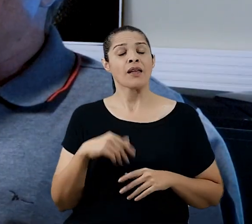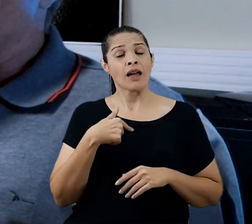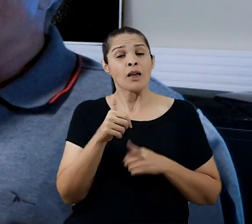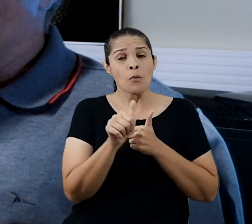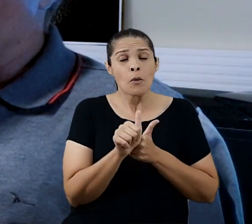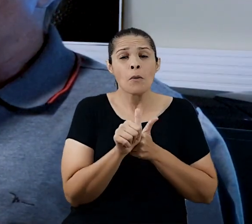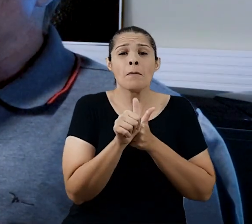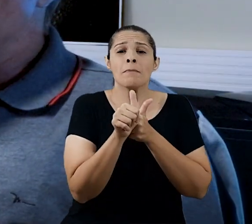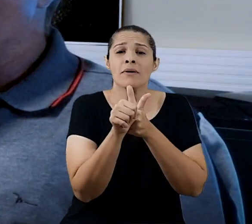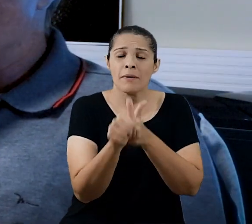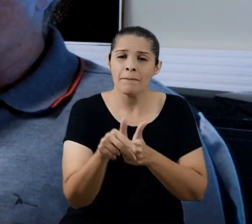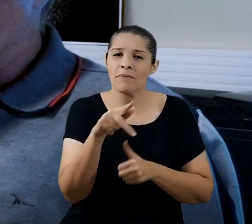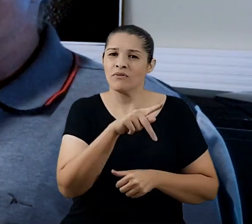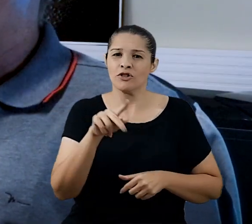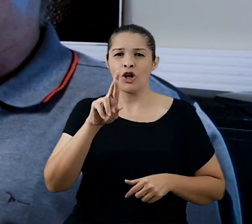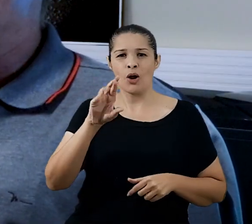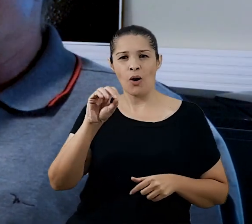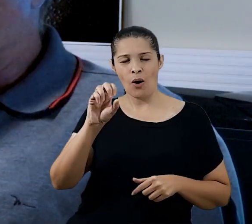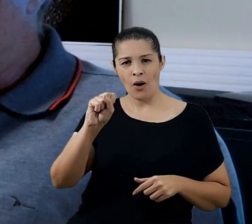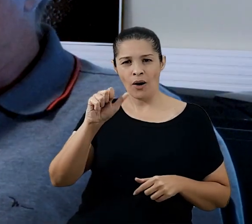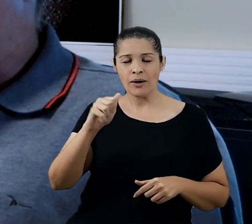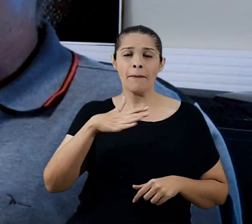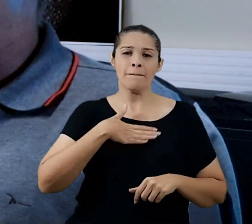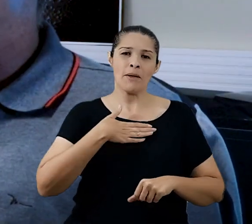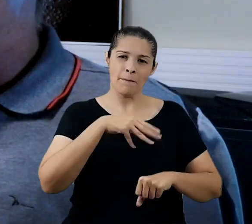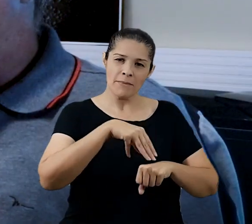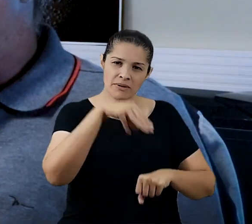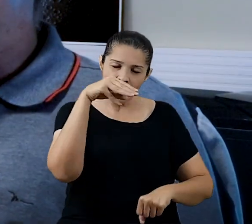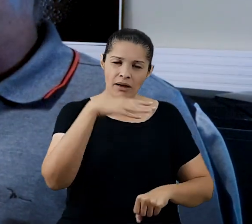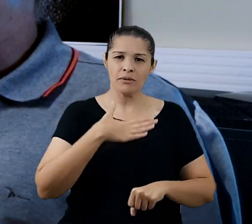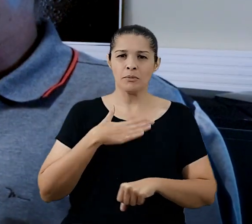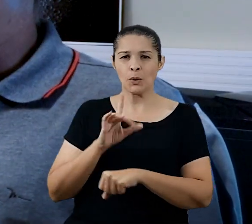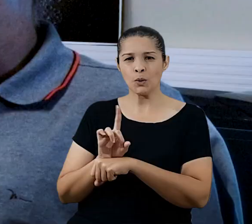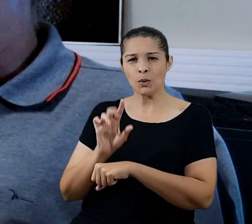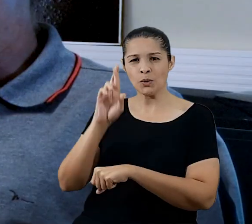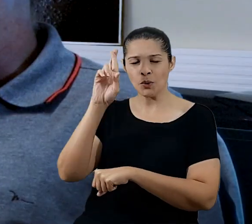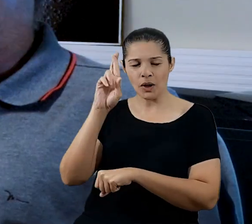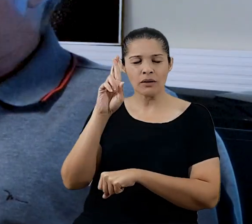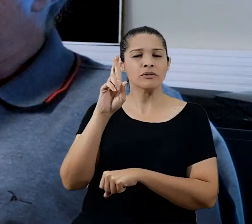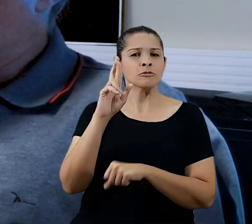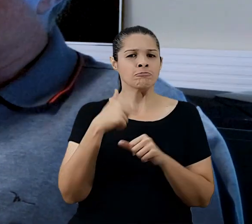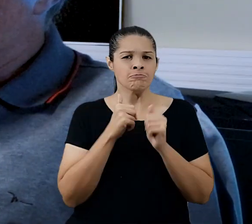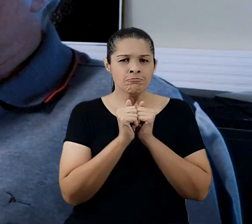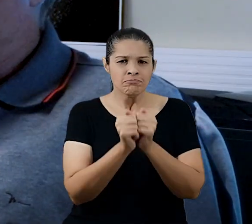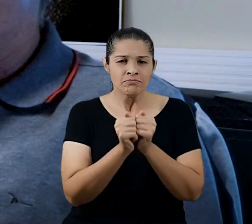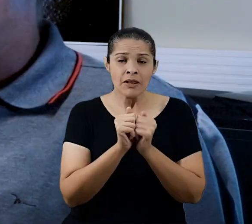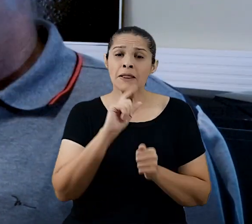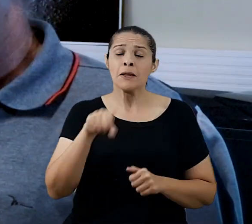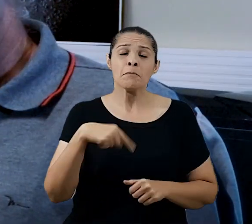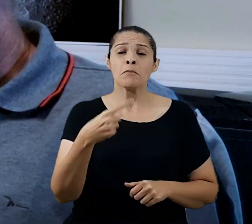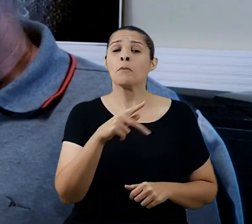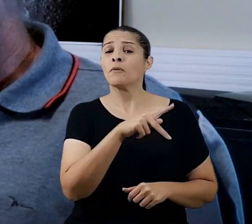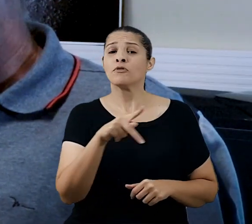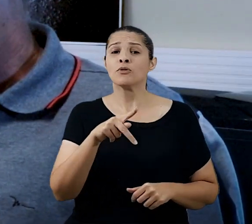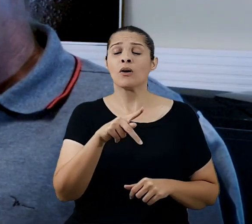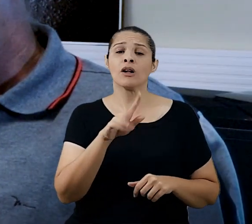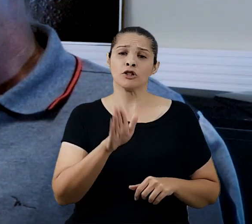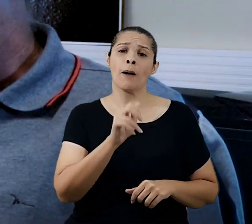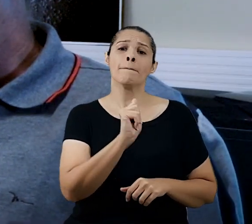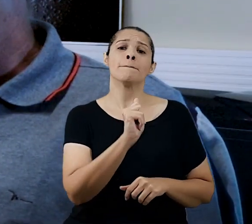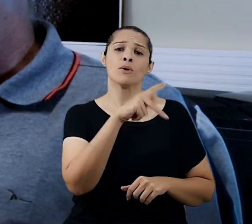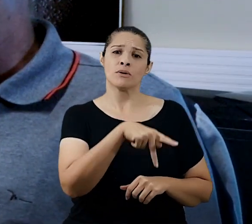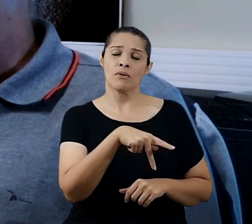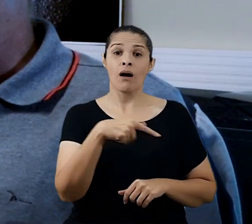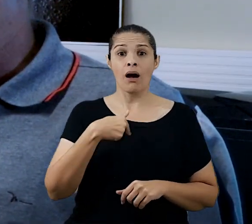então, né, a professora Rosa, durante meu mestrado, meu doutorado. Aí depois ela se aposentou, eu já era docente